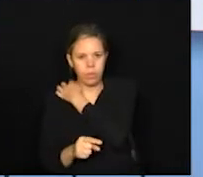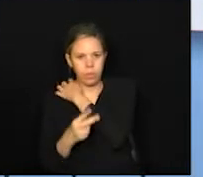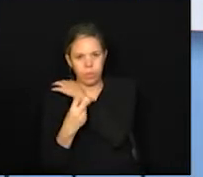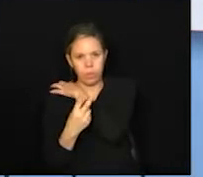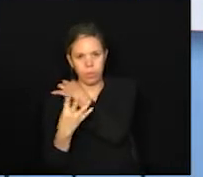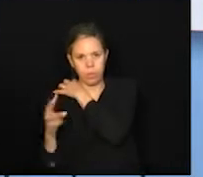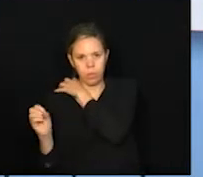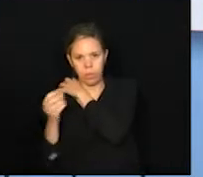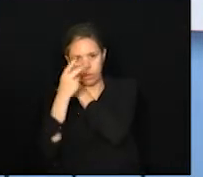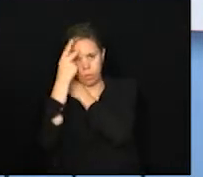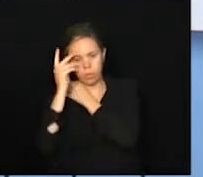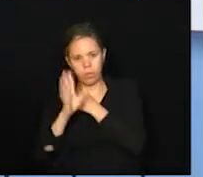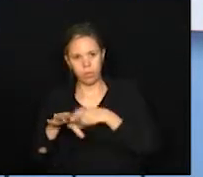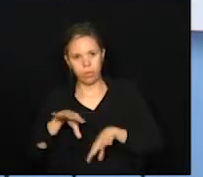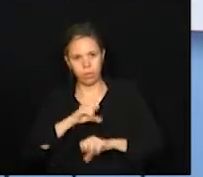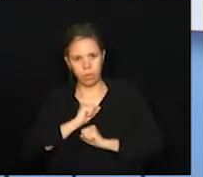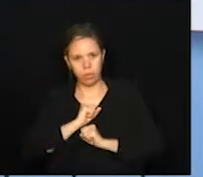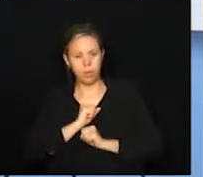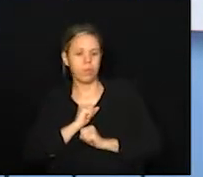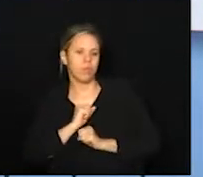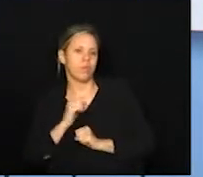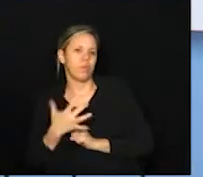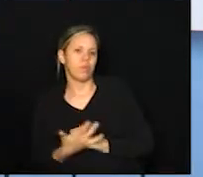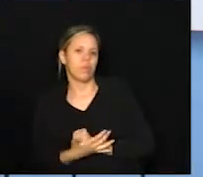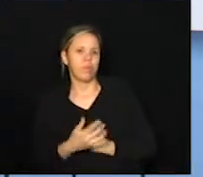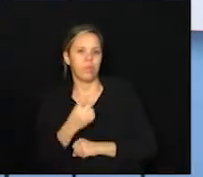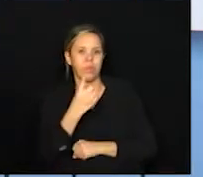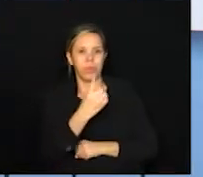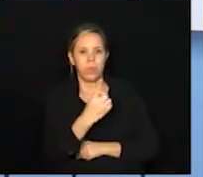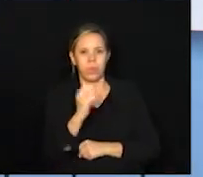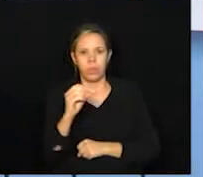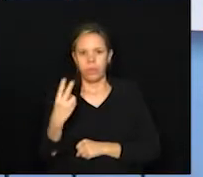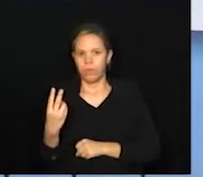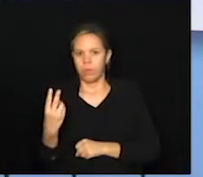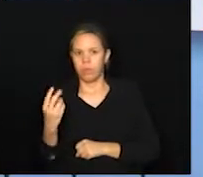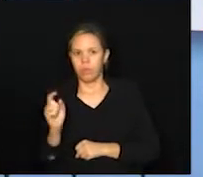3.038.240 pessoas já tiveram a doença e são